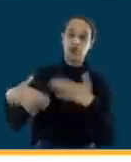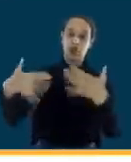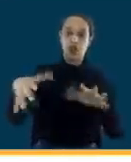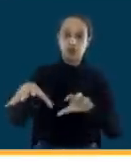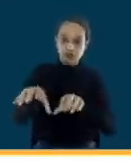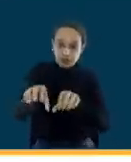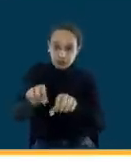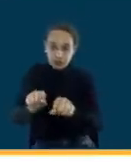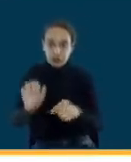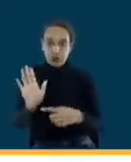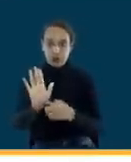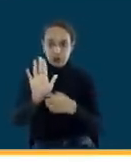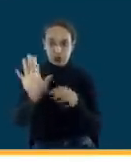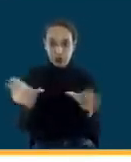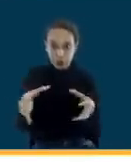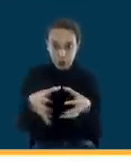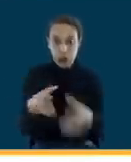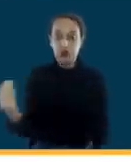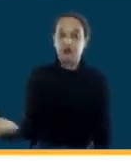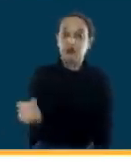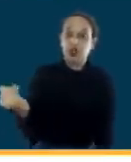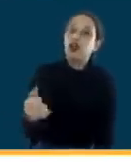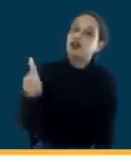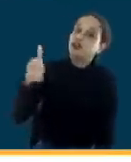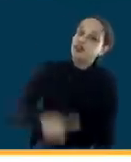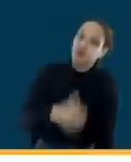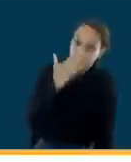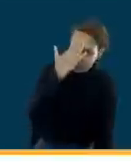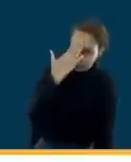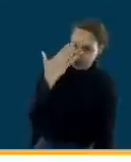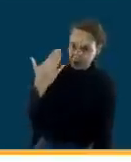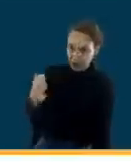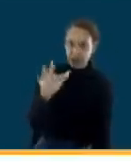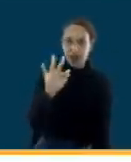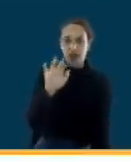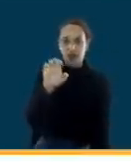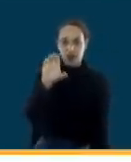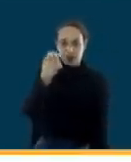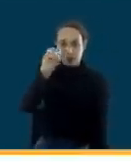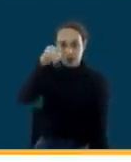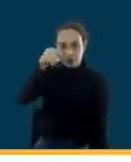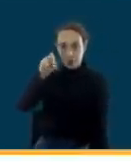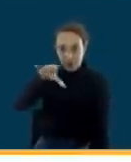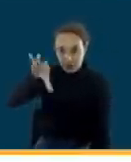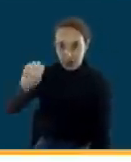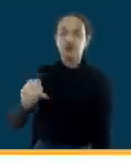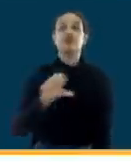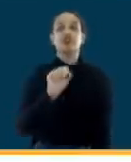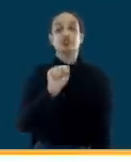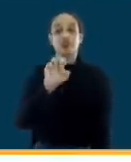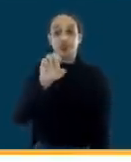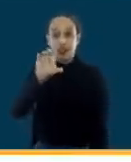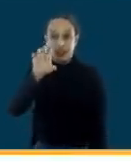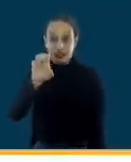muito importante. E, mais uma vez, a gente agradece aqui ao FEComércio do Rio de Janeiro, ao SESC, ao SENAC, por estar propiciando a nós esta oportunidade